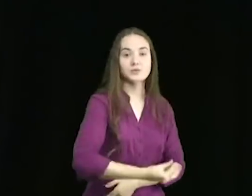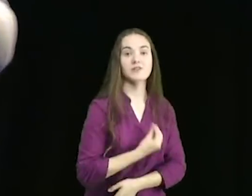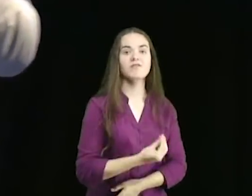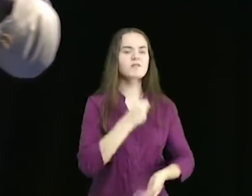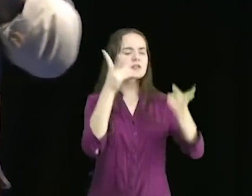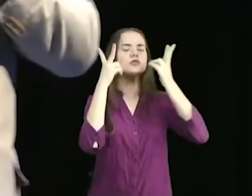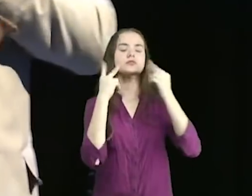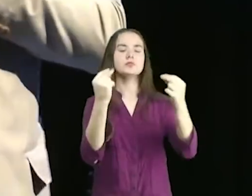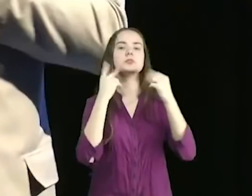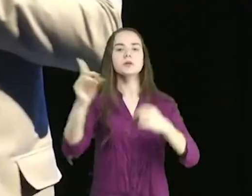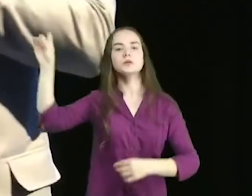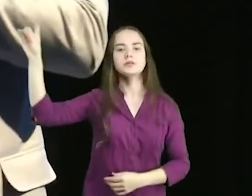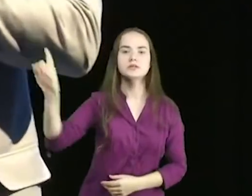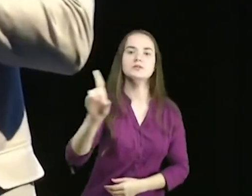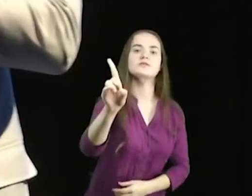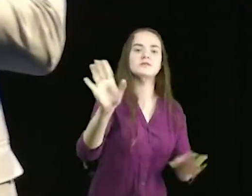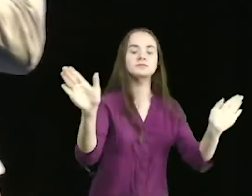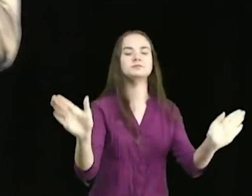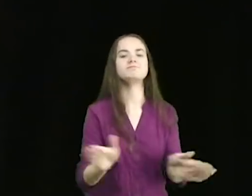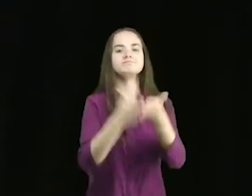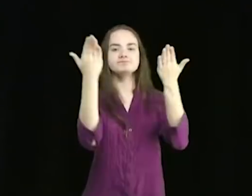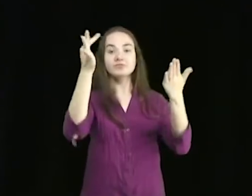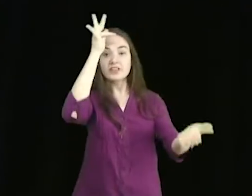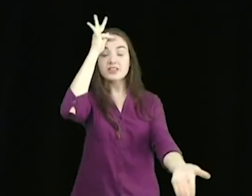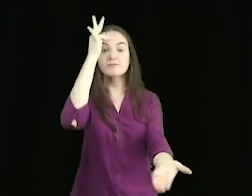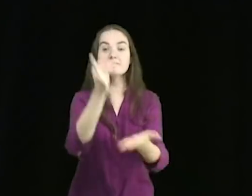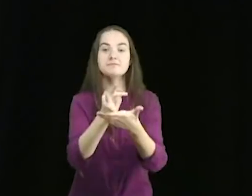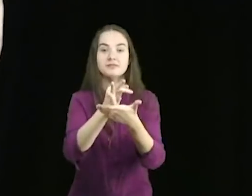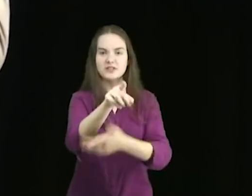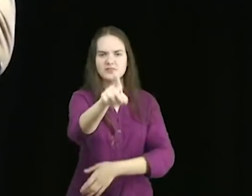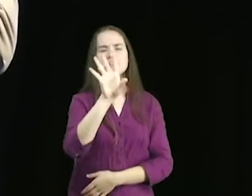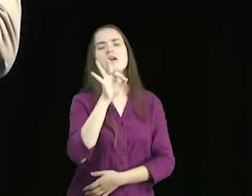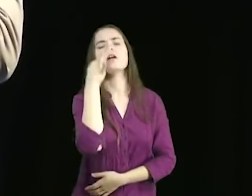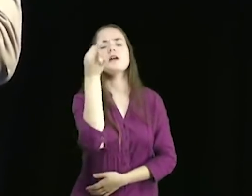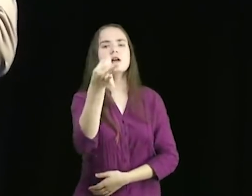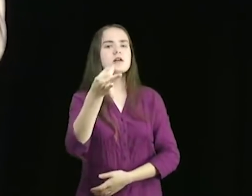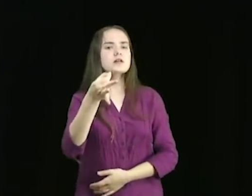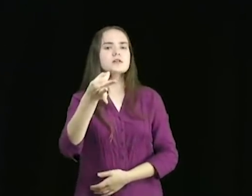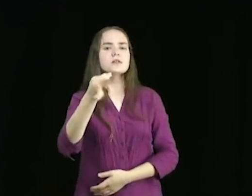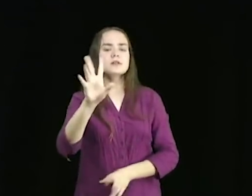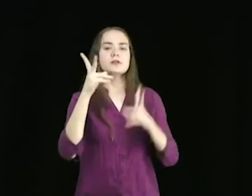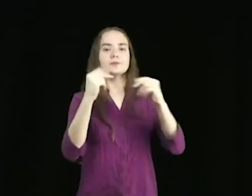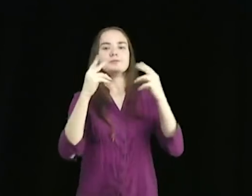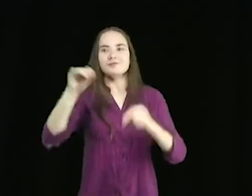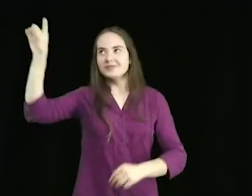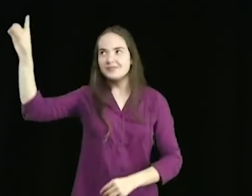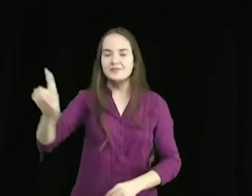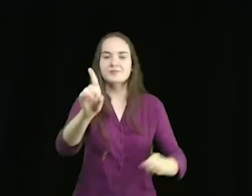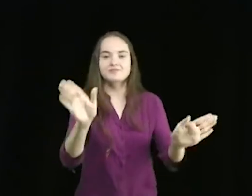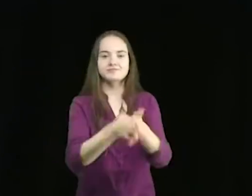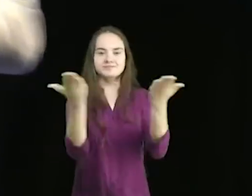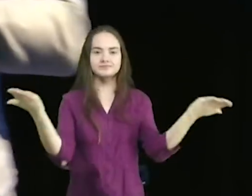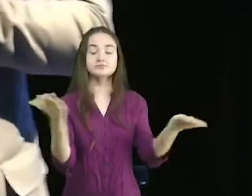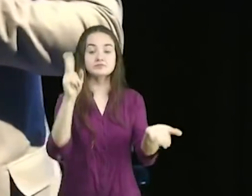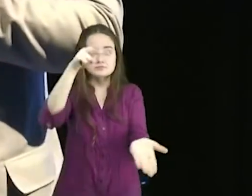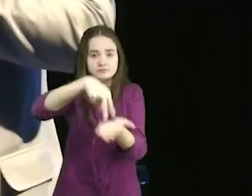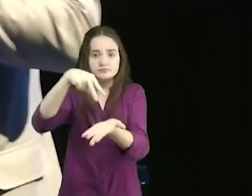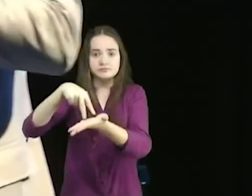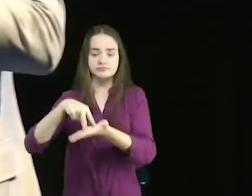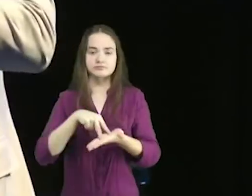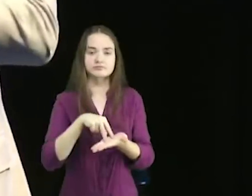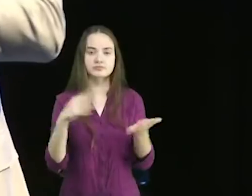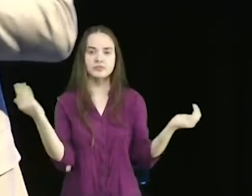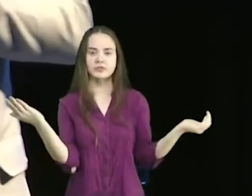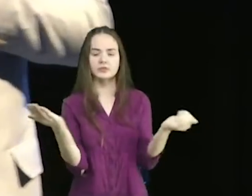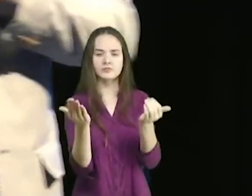comum que Deus vai operar. É nessa fé que você chama de comum que Deus vai operar. Vamos ficar em pé em nome de Jesus e